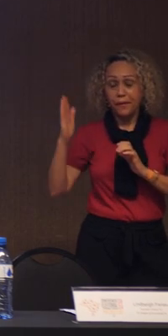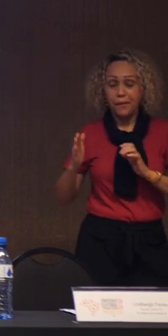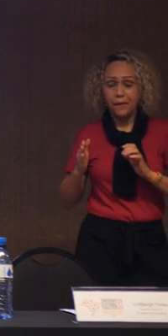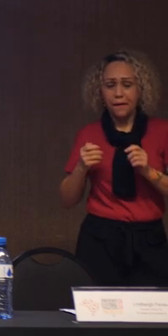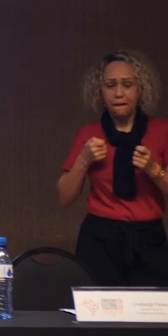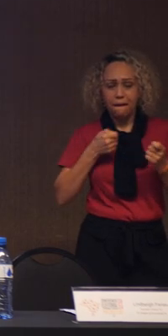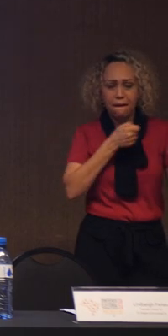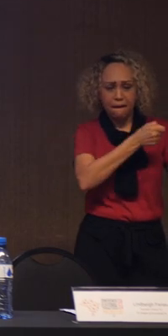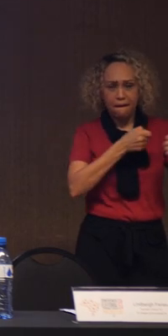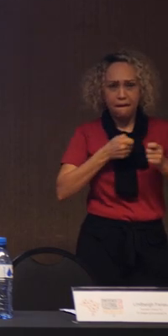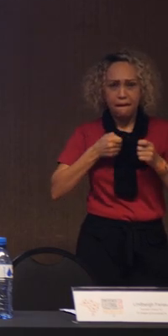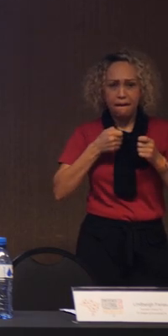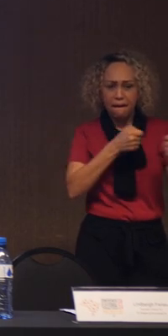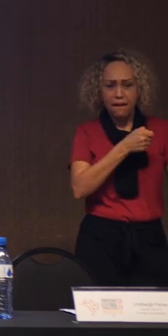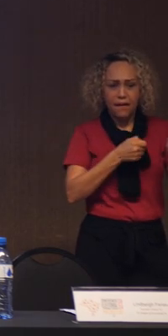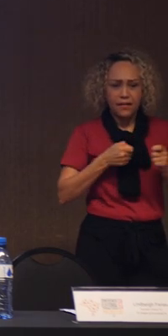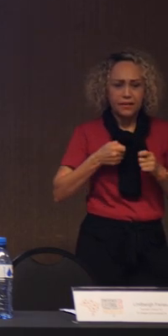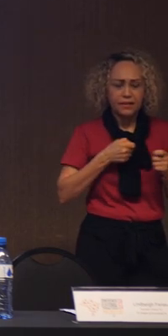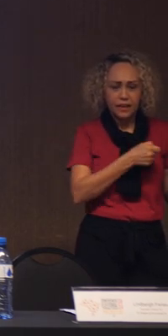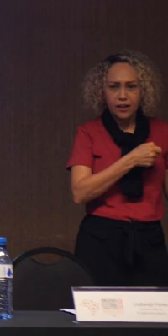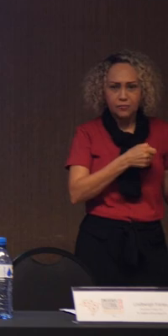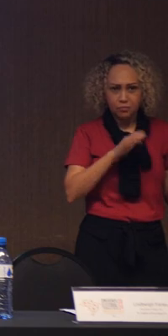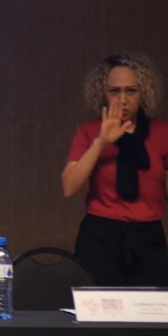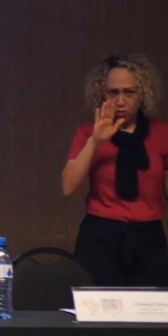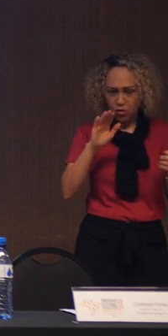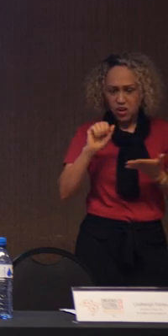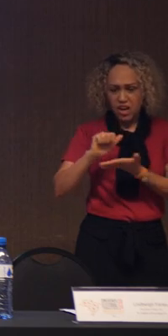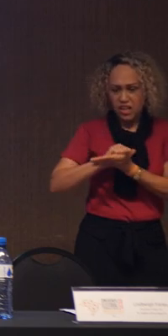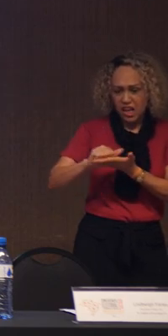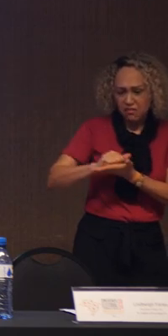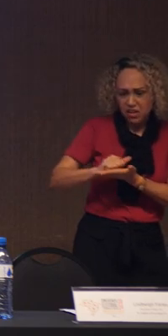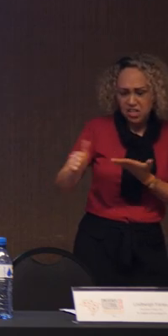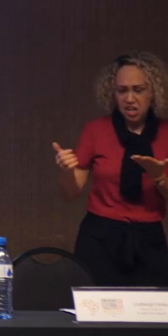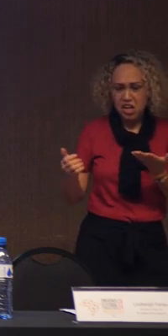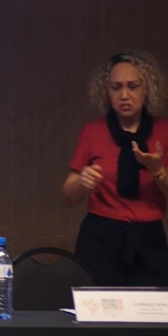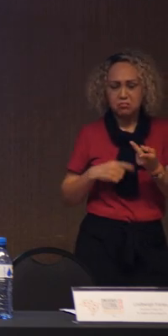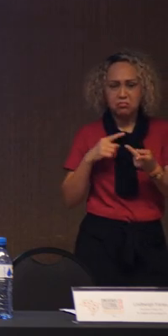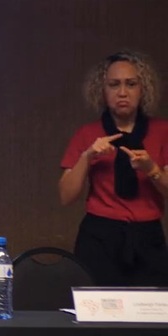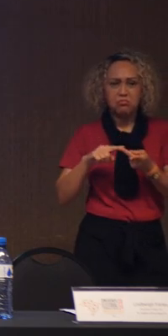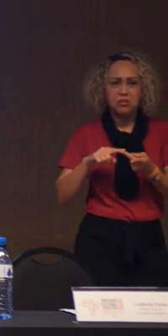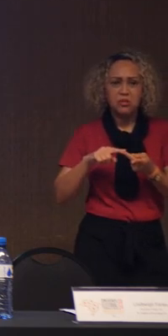ainda, aliás, não passamos a Lava Jato a limpo.